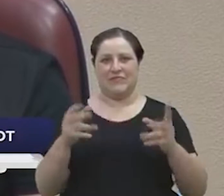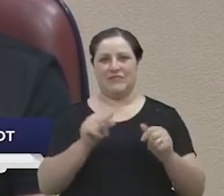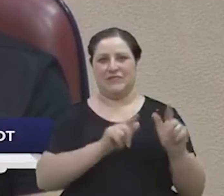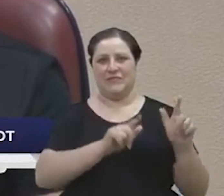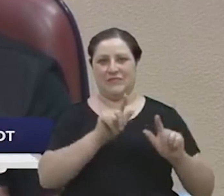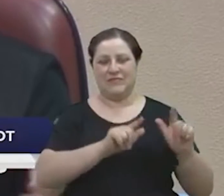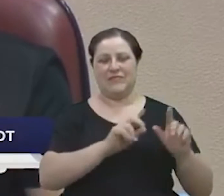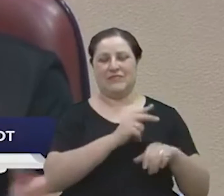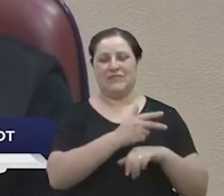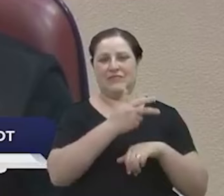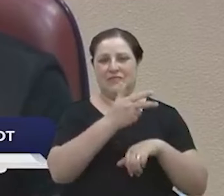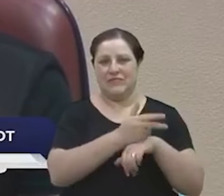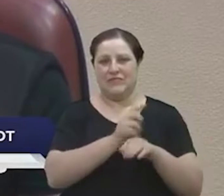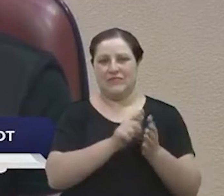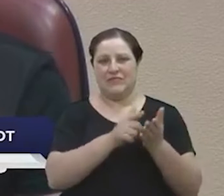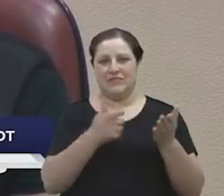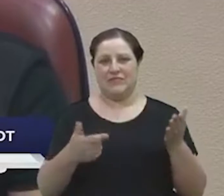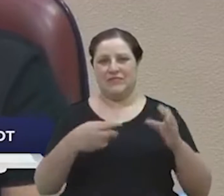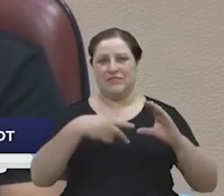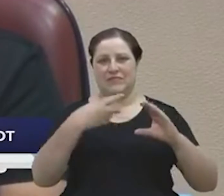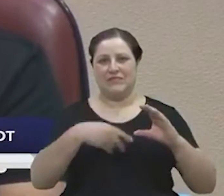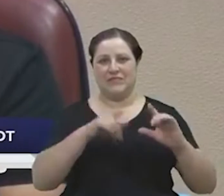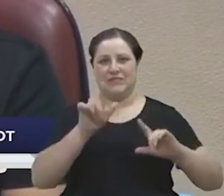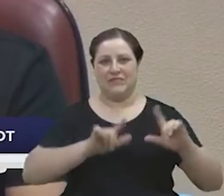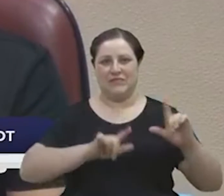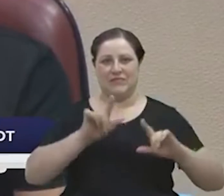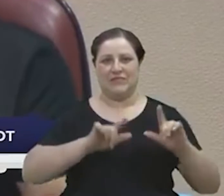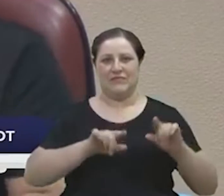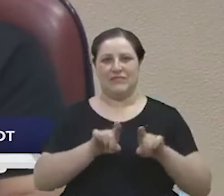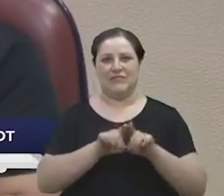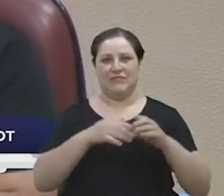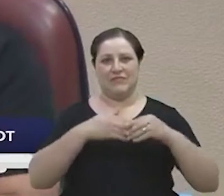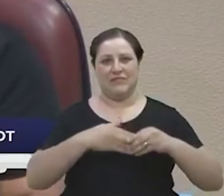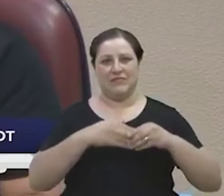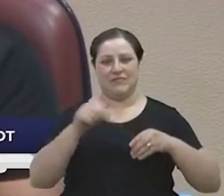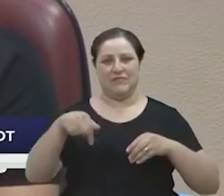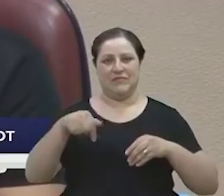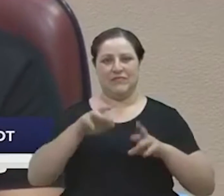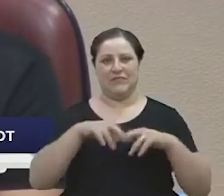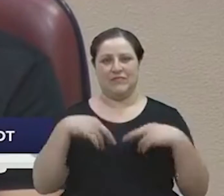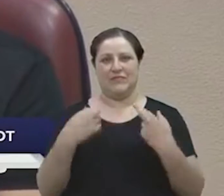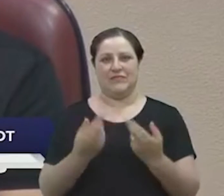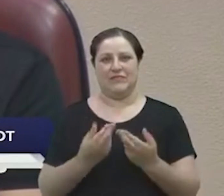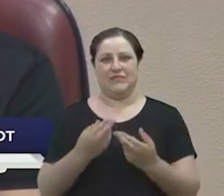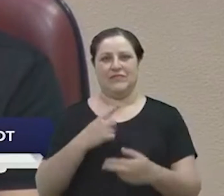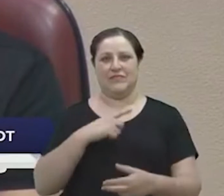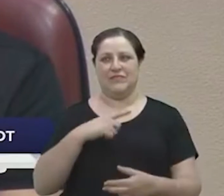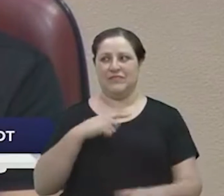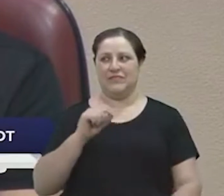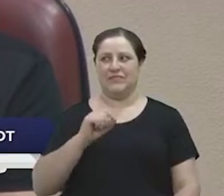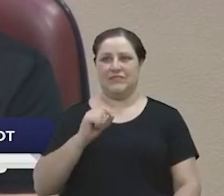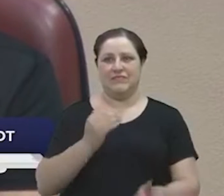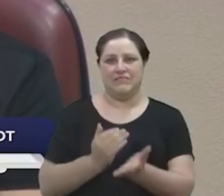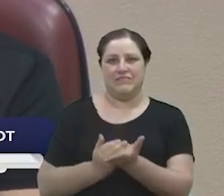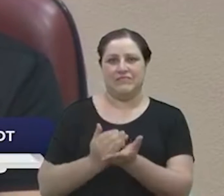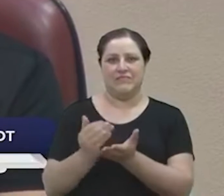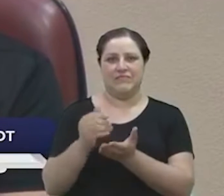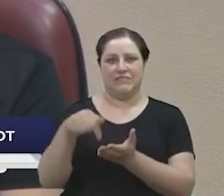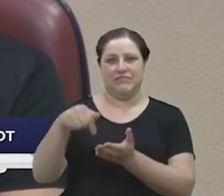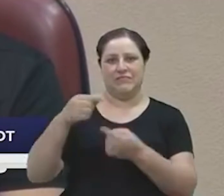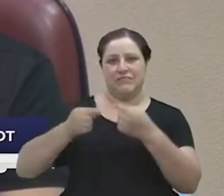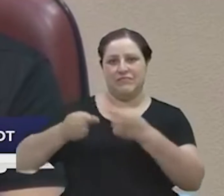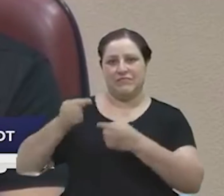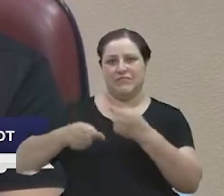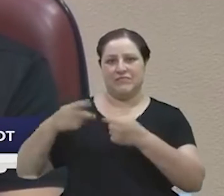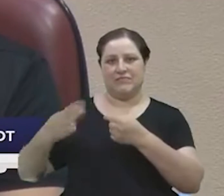Pioneiro, a Gaúcha, a TV Câmara. Essa reunião teve origem aqui nos debates da